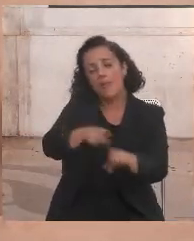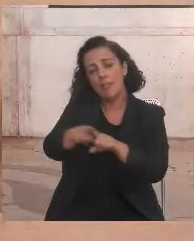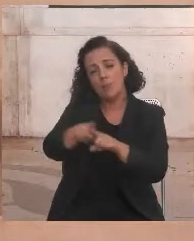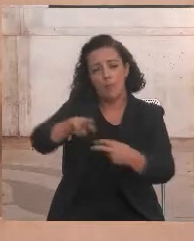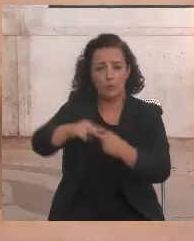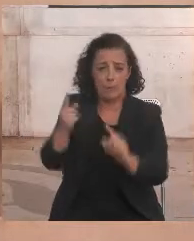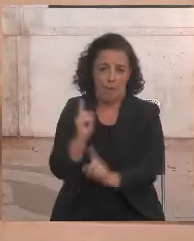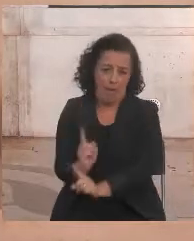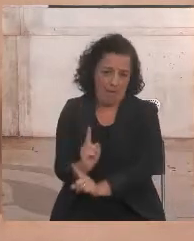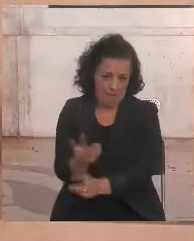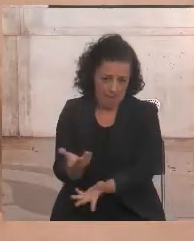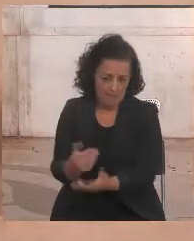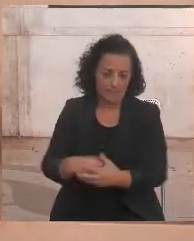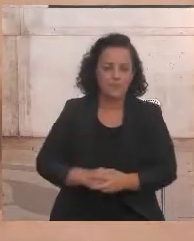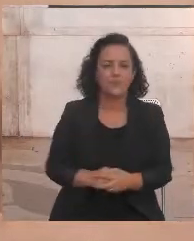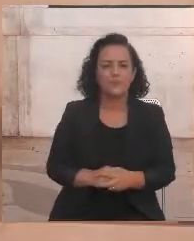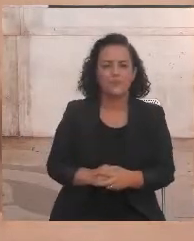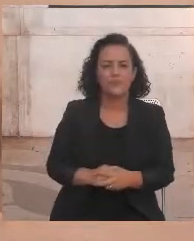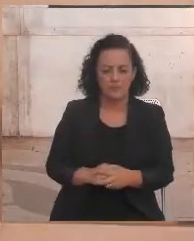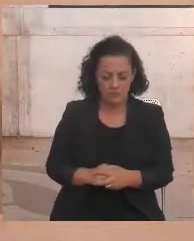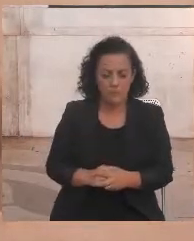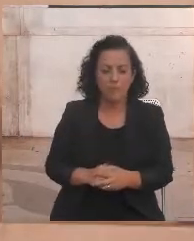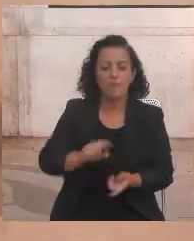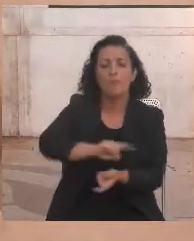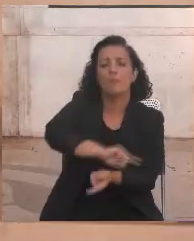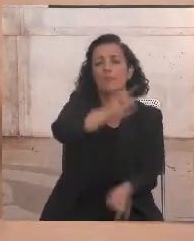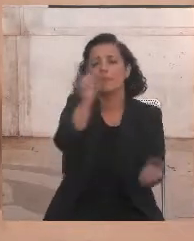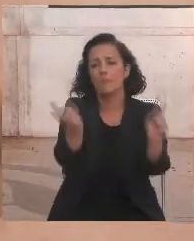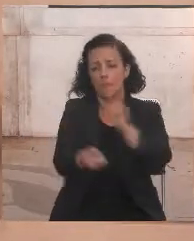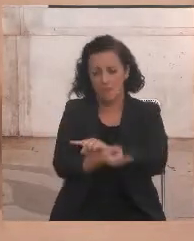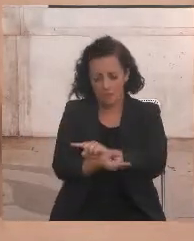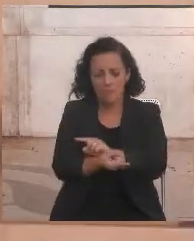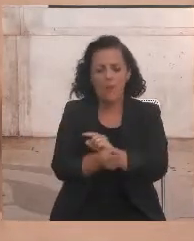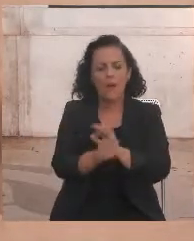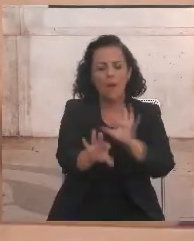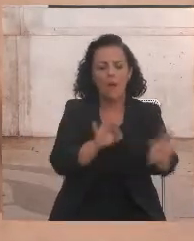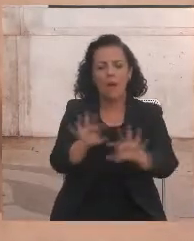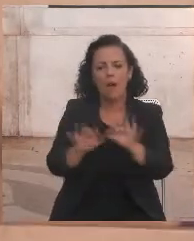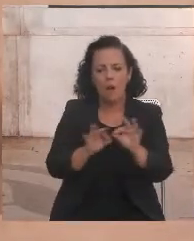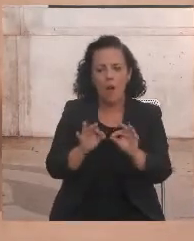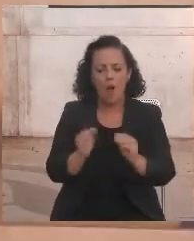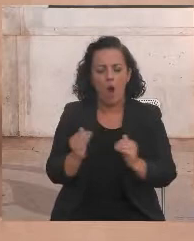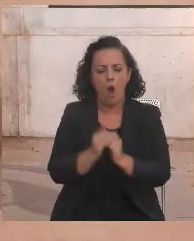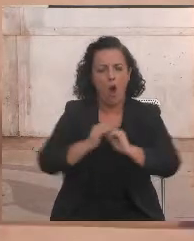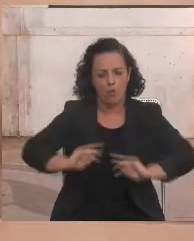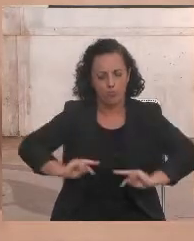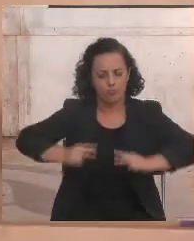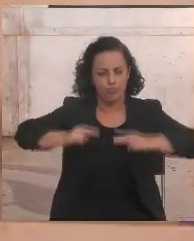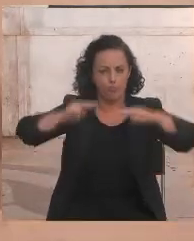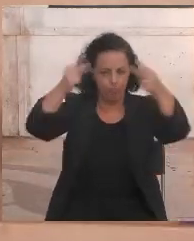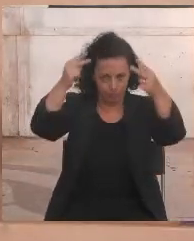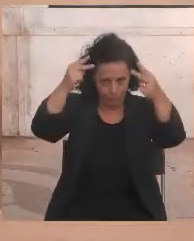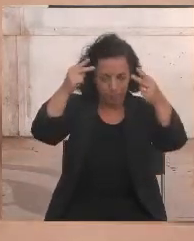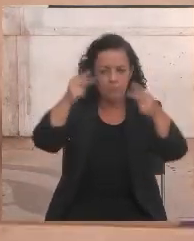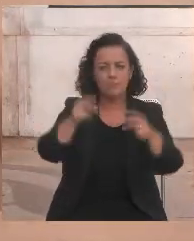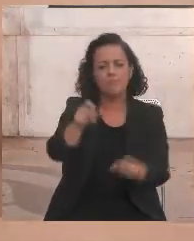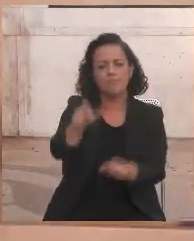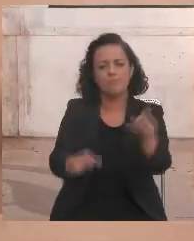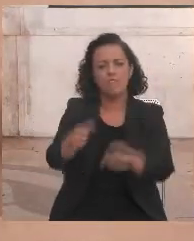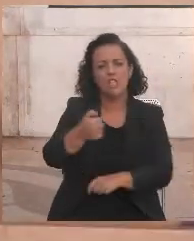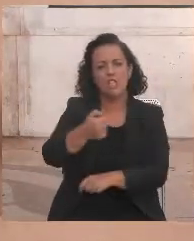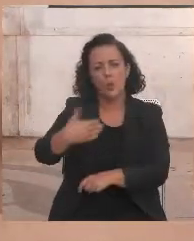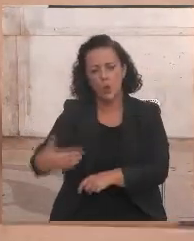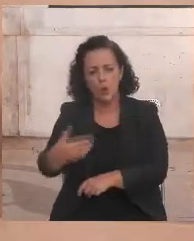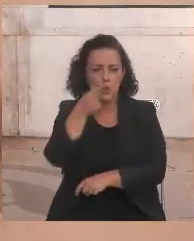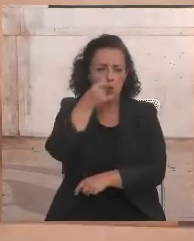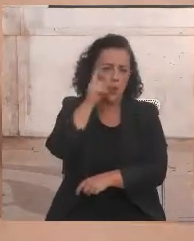inerência. São chamados por ordem inversa de eleição e prefeitos de verificação de identidade e legitimidade os 51 cidadãos